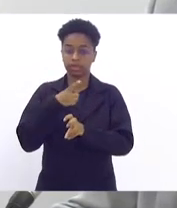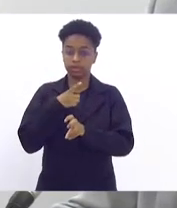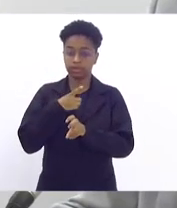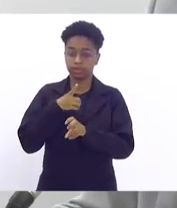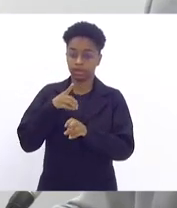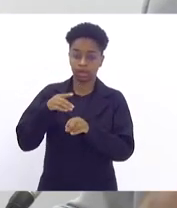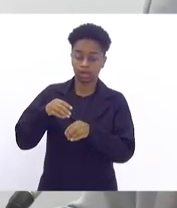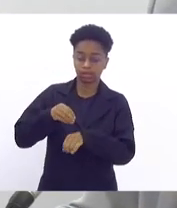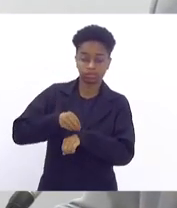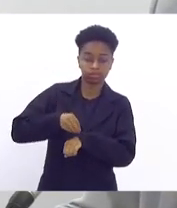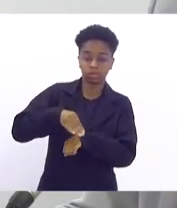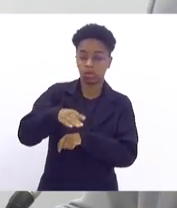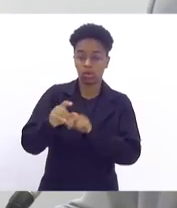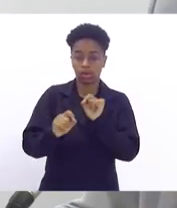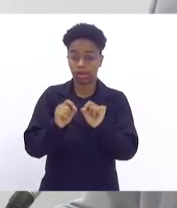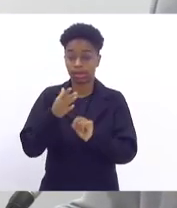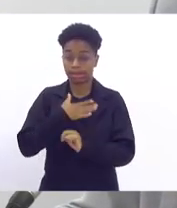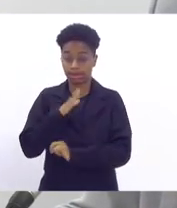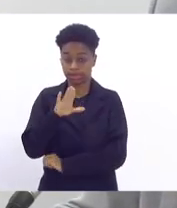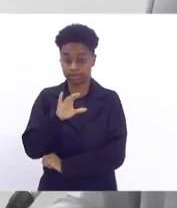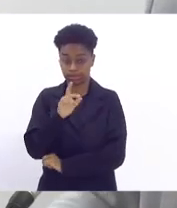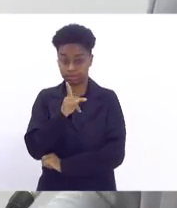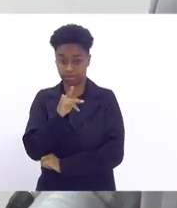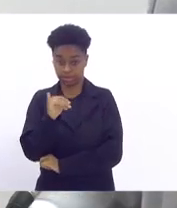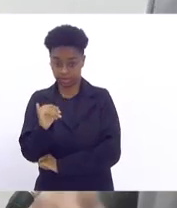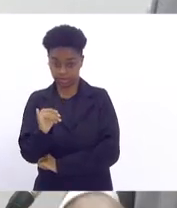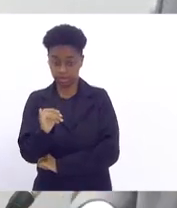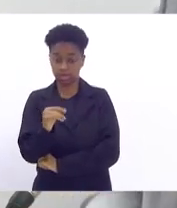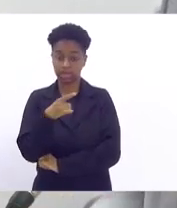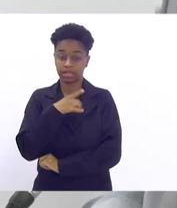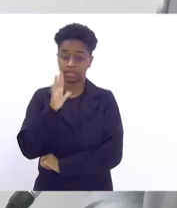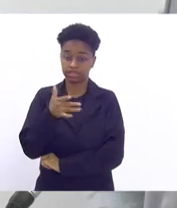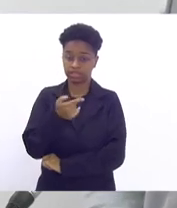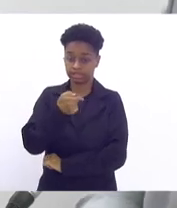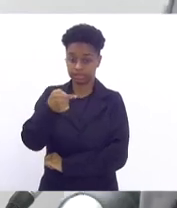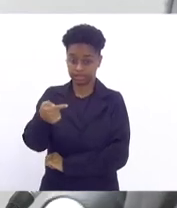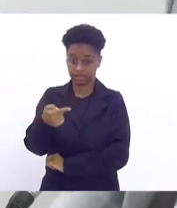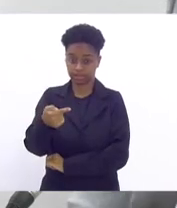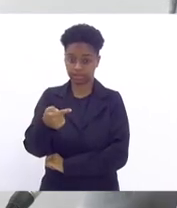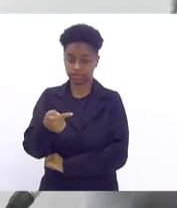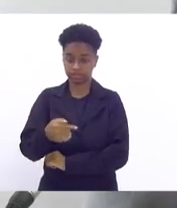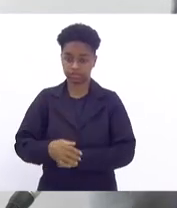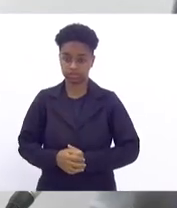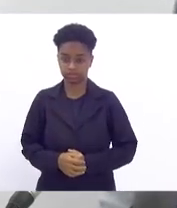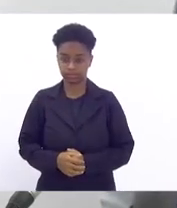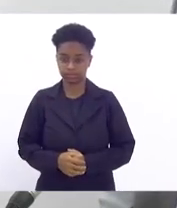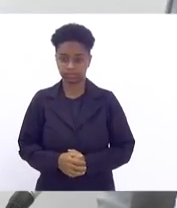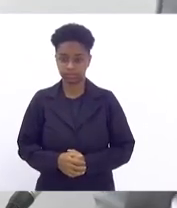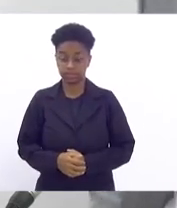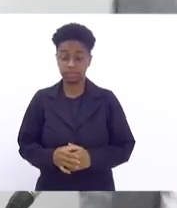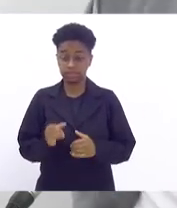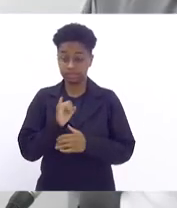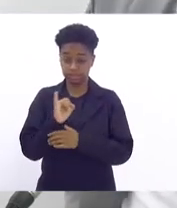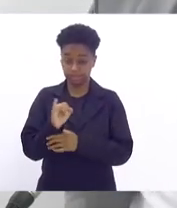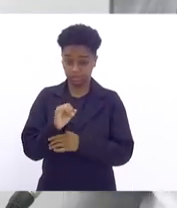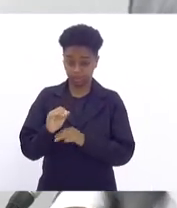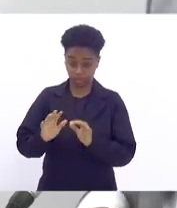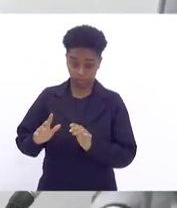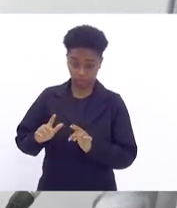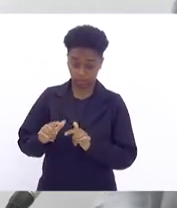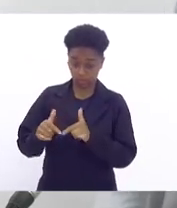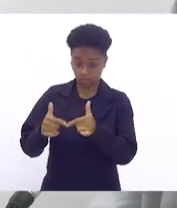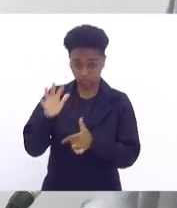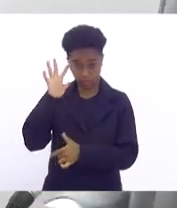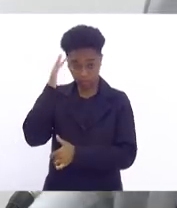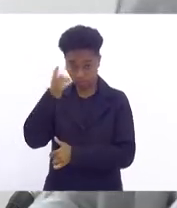no sentido de que a minha CPI isolada porque já tem 7 não vai sair do Papel sem perder Deputado czolino não vai sair do papel é